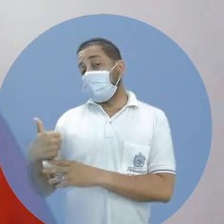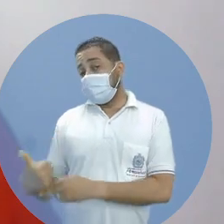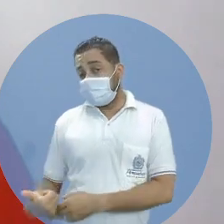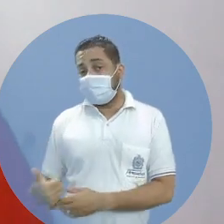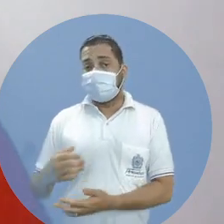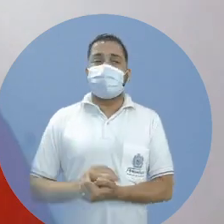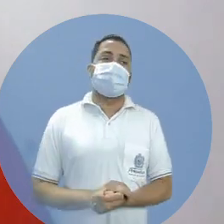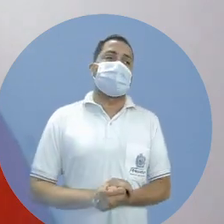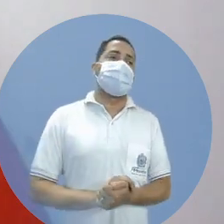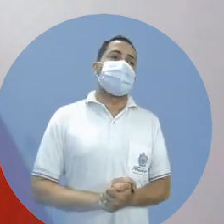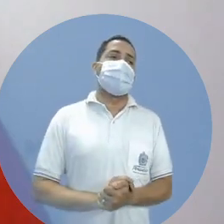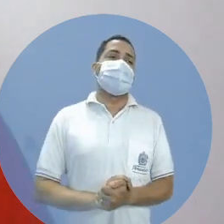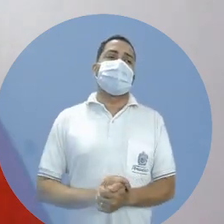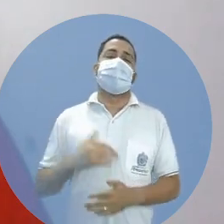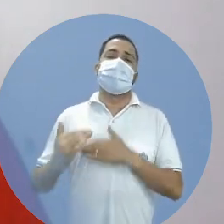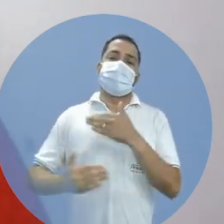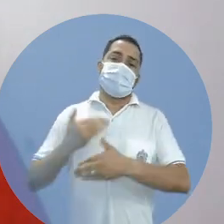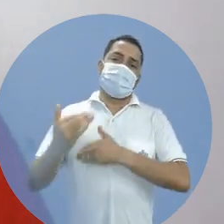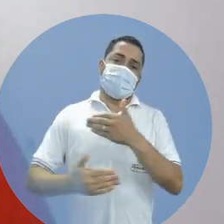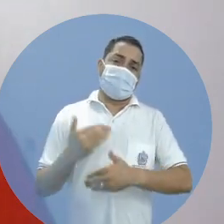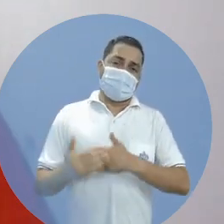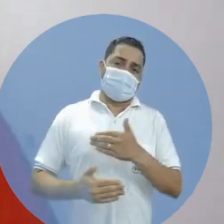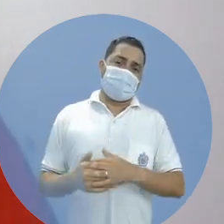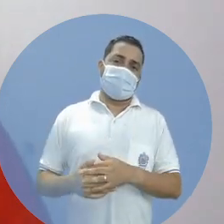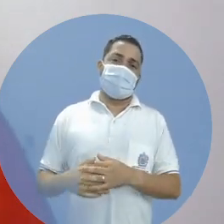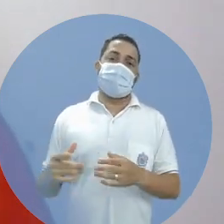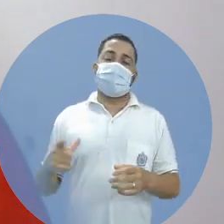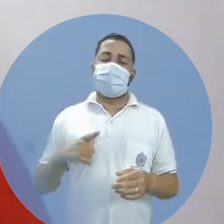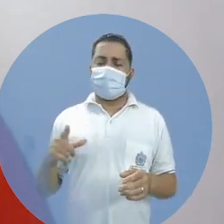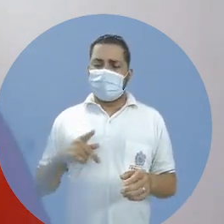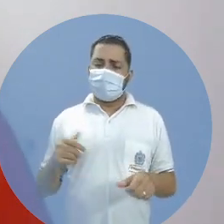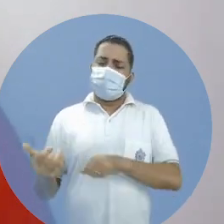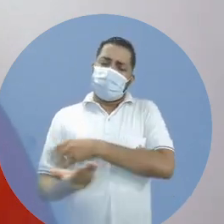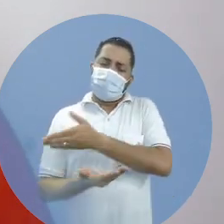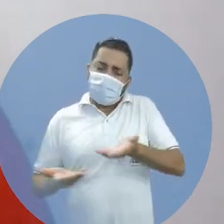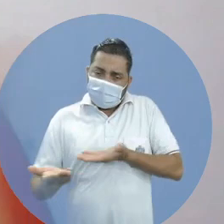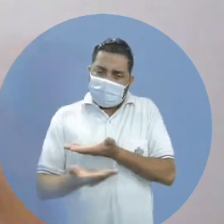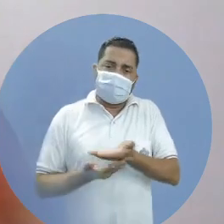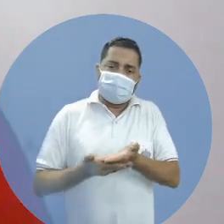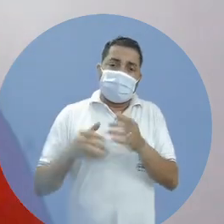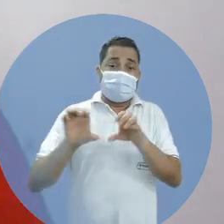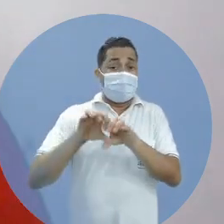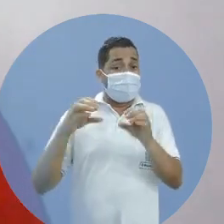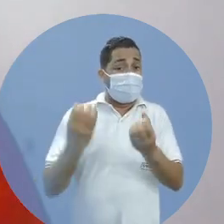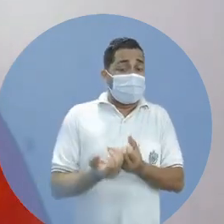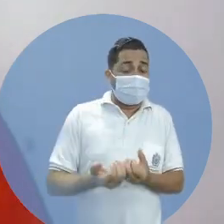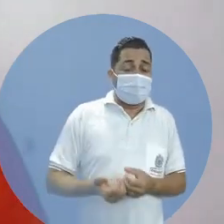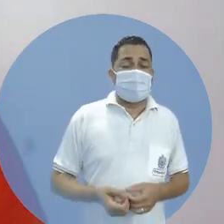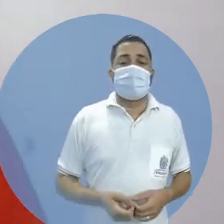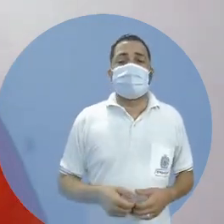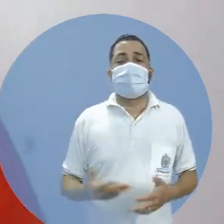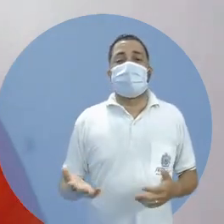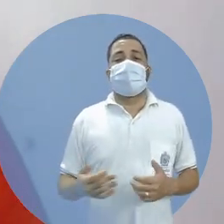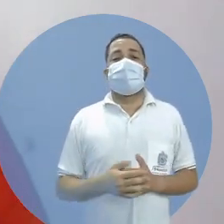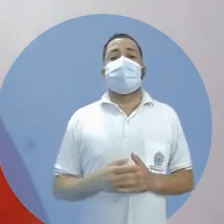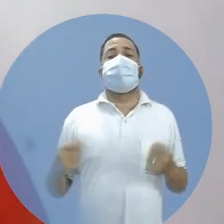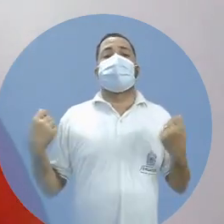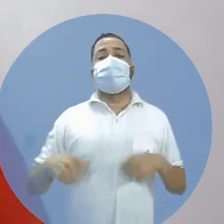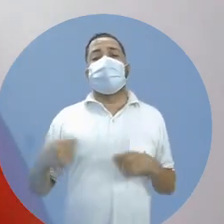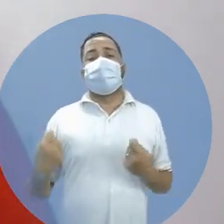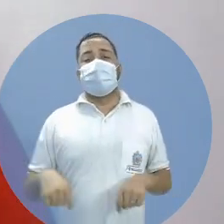um processo de entender um pouco a comunidade, para eu começar a lidar com as necessidades que aqueles